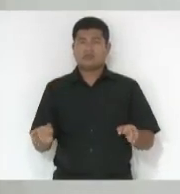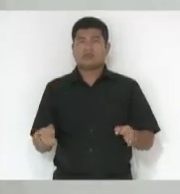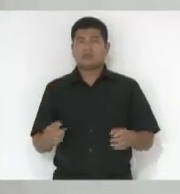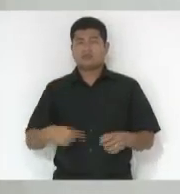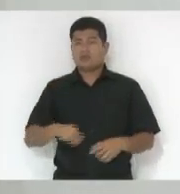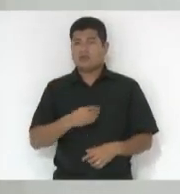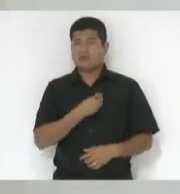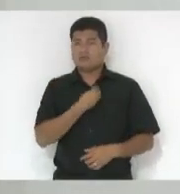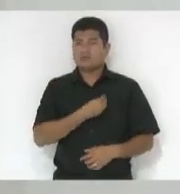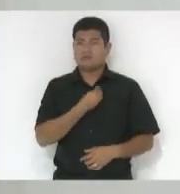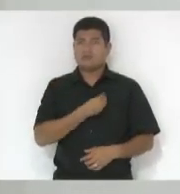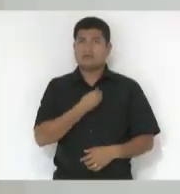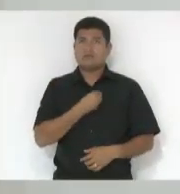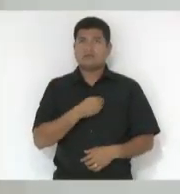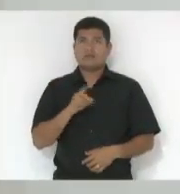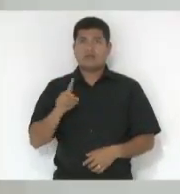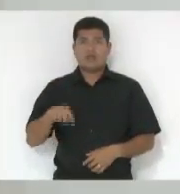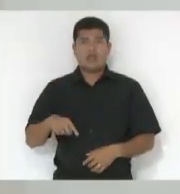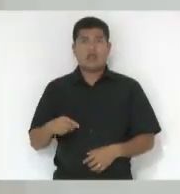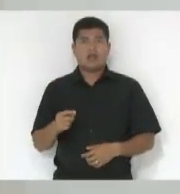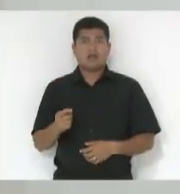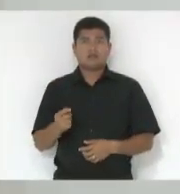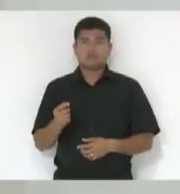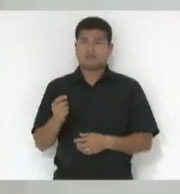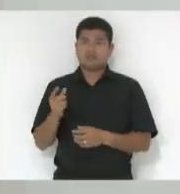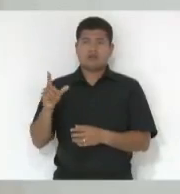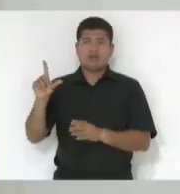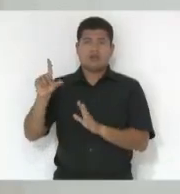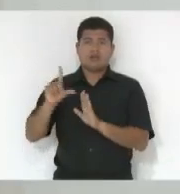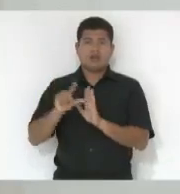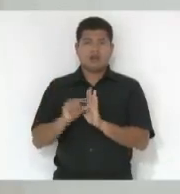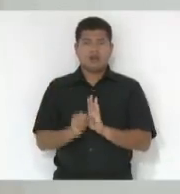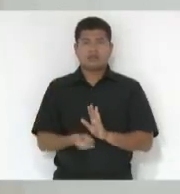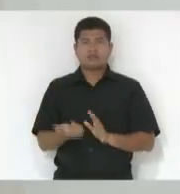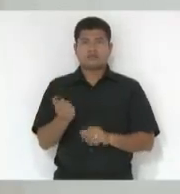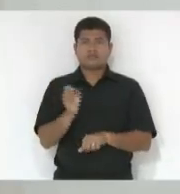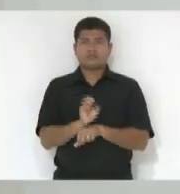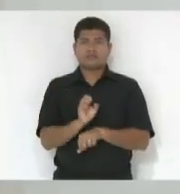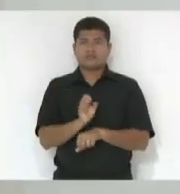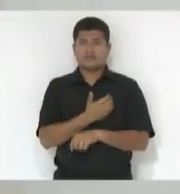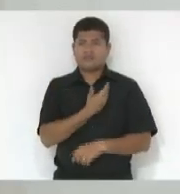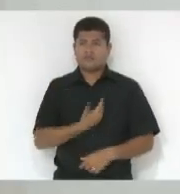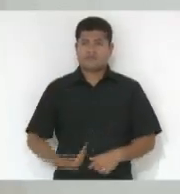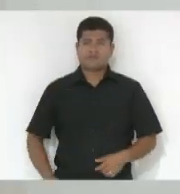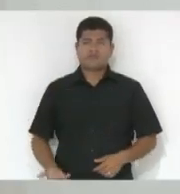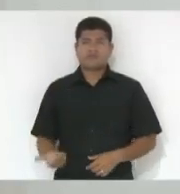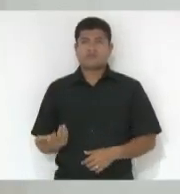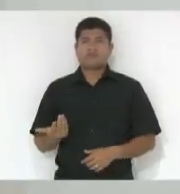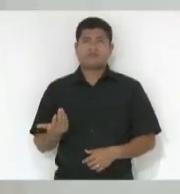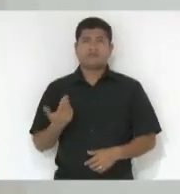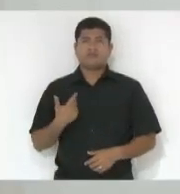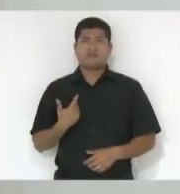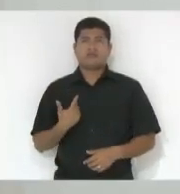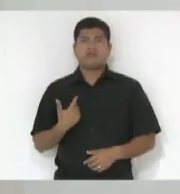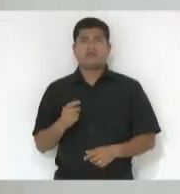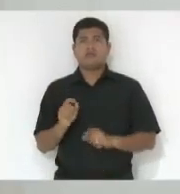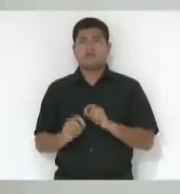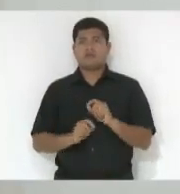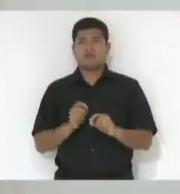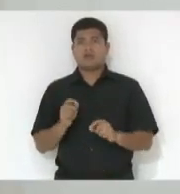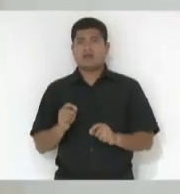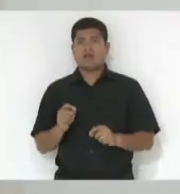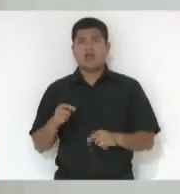vivendo, que é o esgotamento do nosso Estado. Mas, para começo, gostaria de citar o que é a essência do